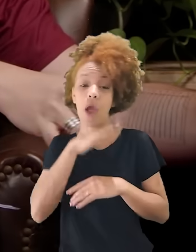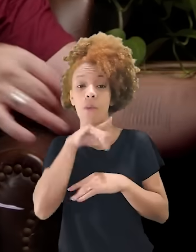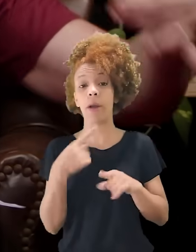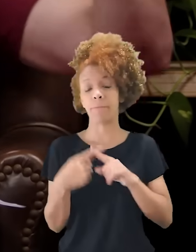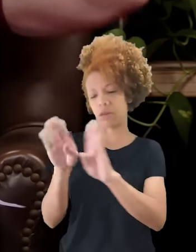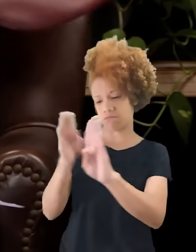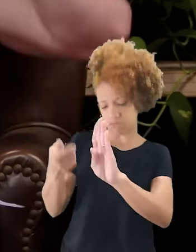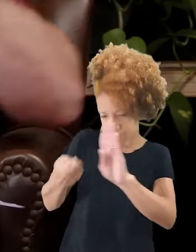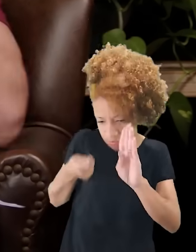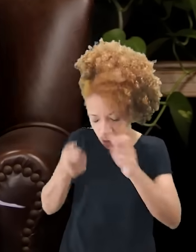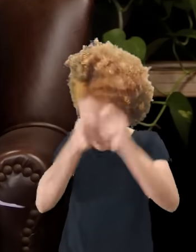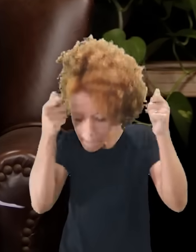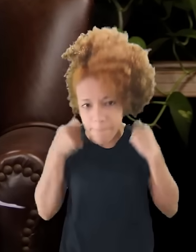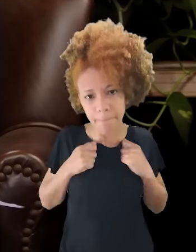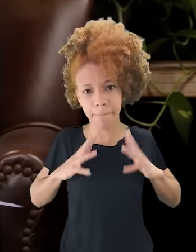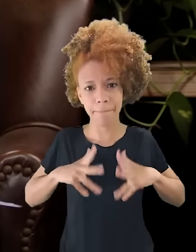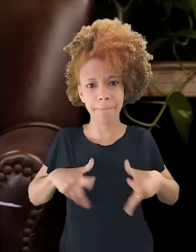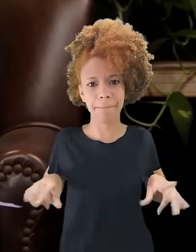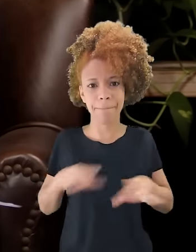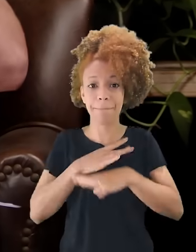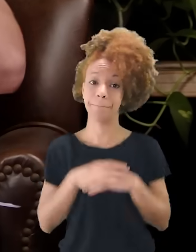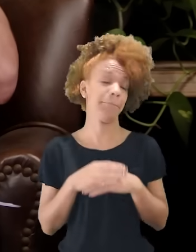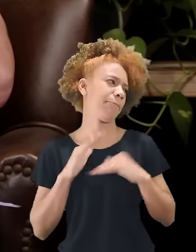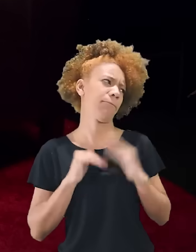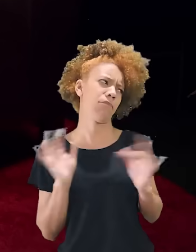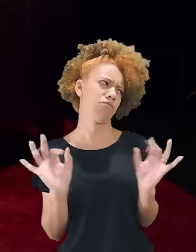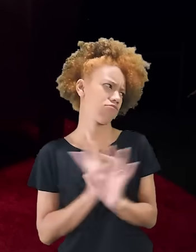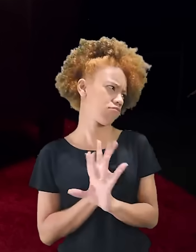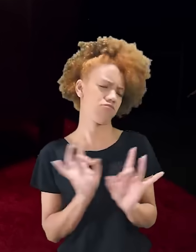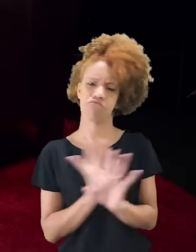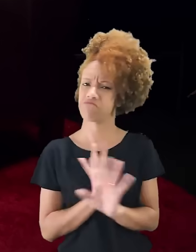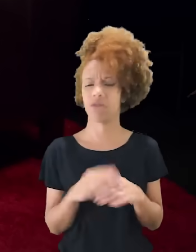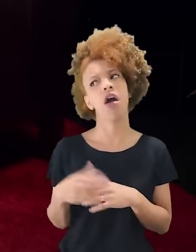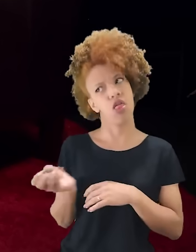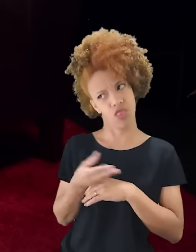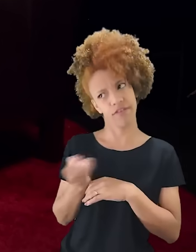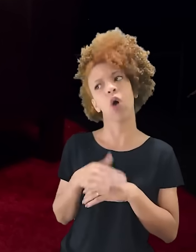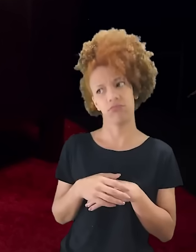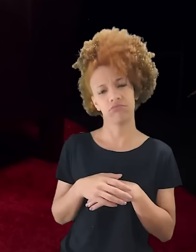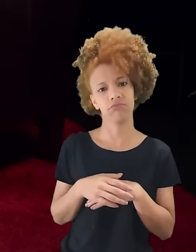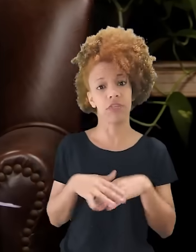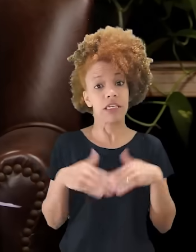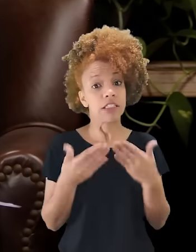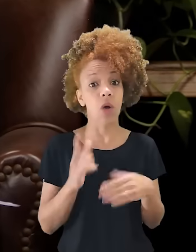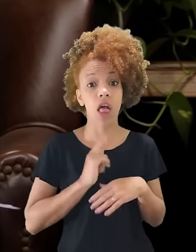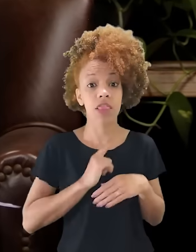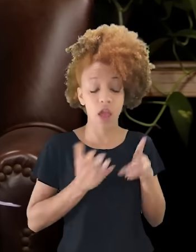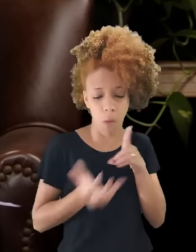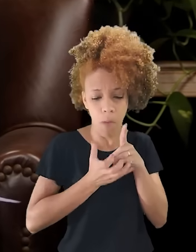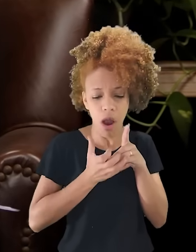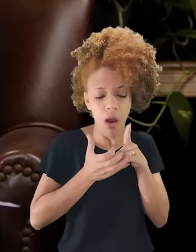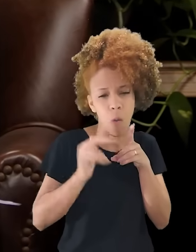pega a camiseta na gaveta põe no corpo ela desamassa para mim isso é praticidade inovador é inovador Então você tem por exemp tem a cueca da